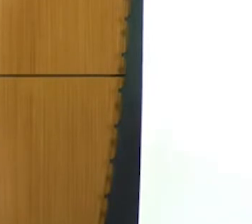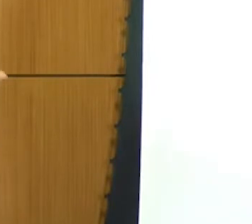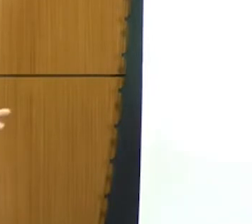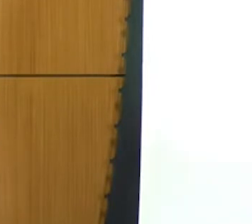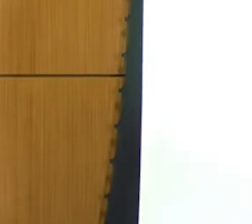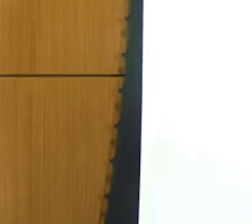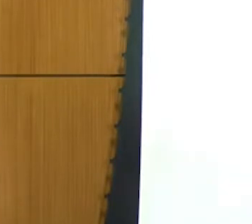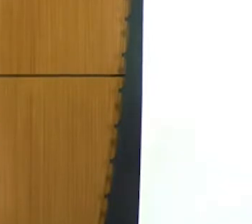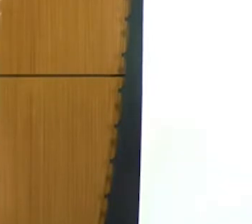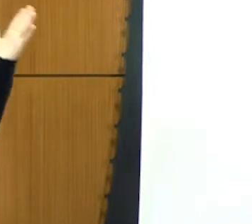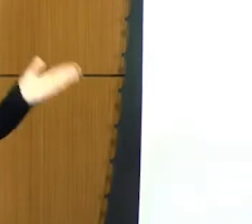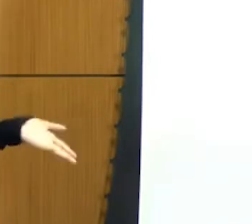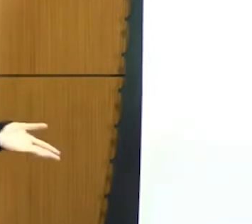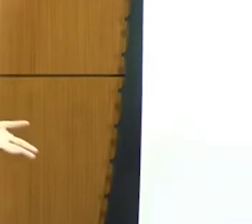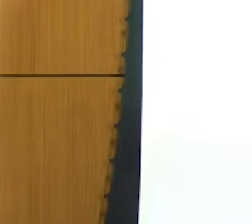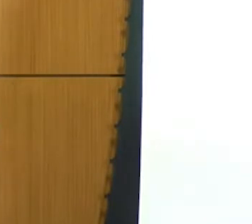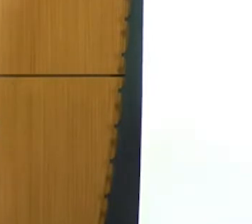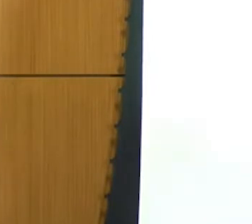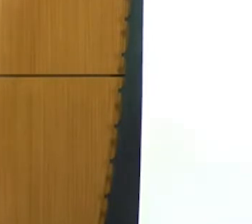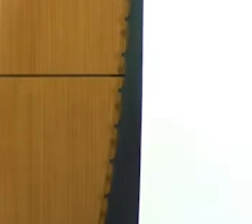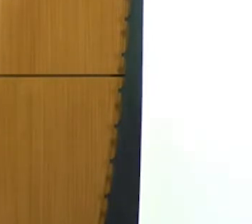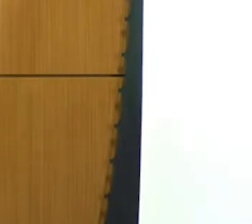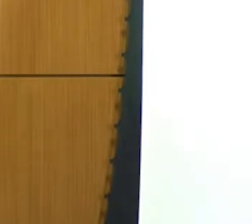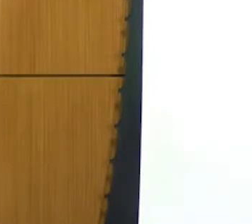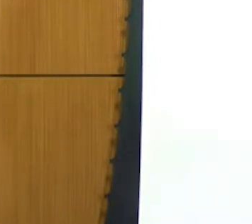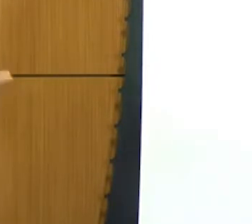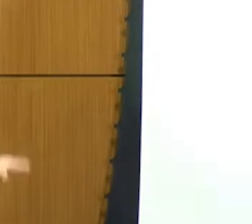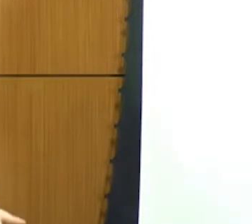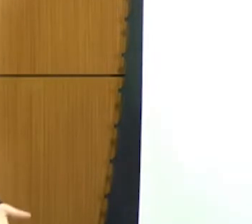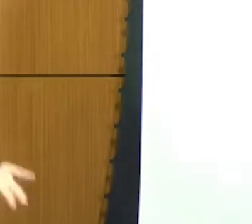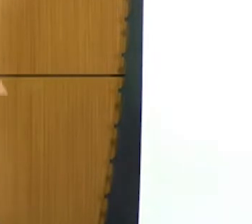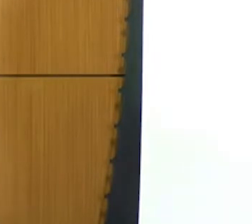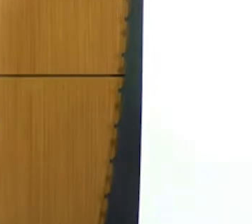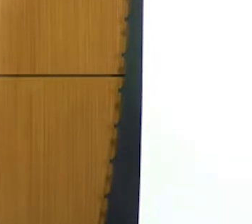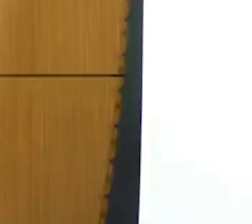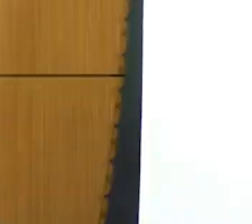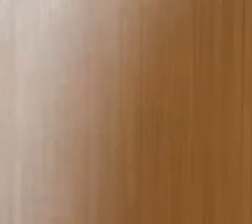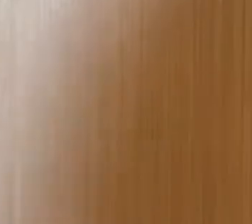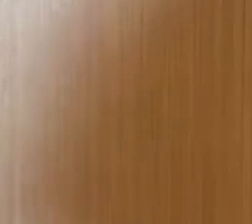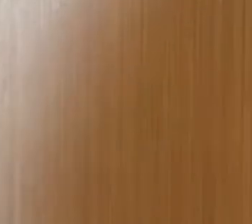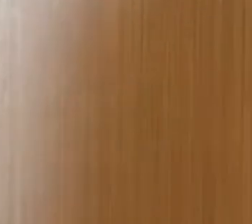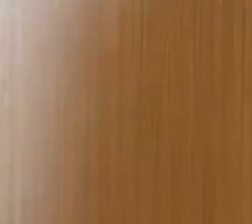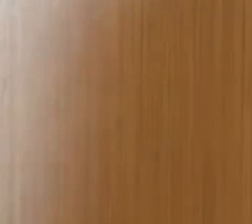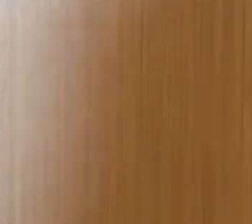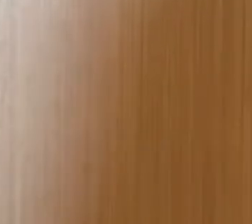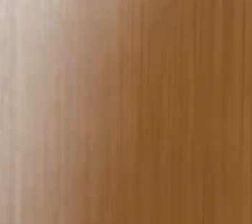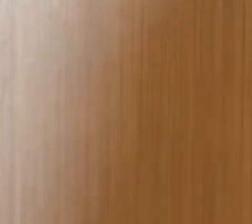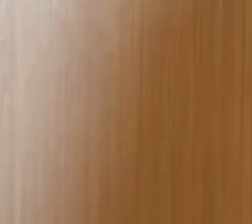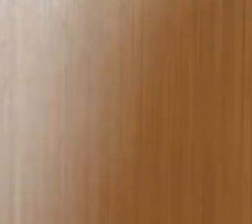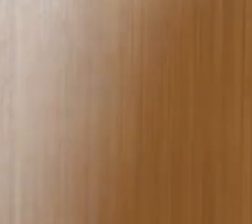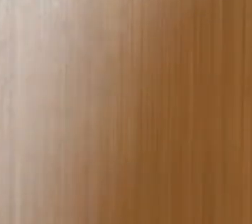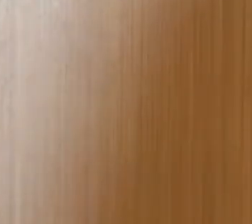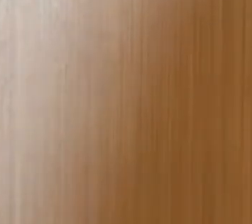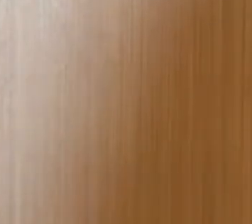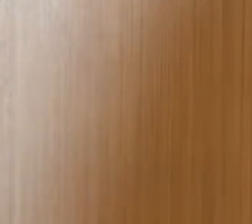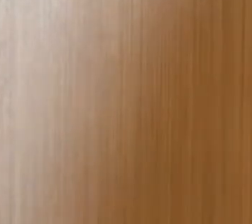não precisa de grandes treinamentos assim, mirabolantes para poder, de fato, conseguir fazer na prática clínica.